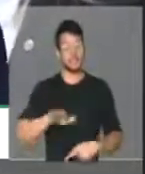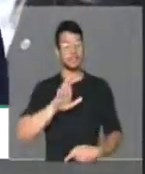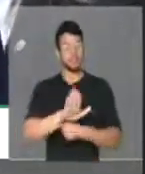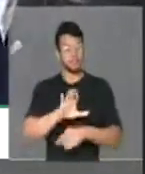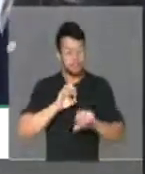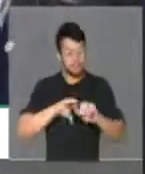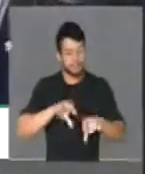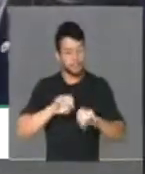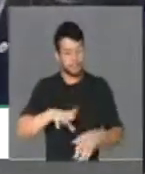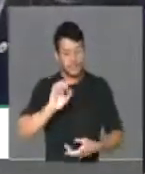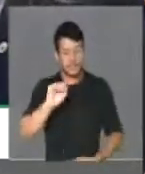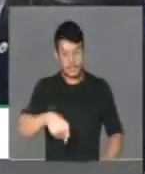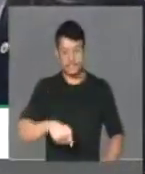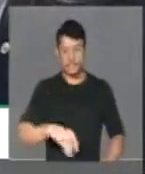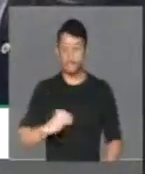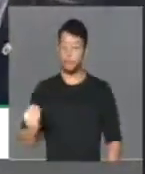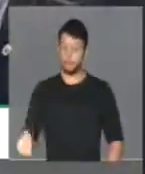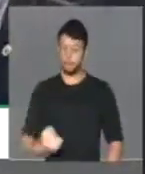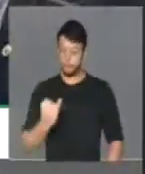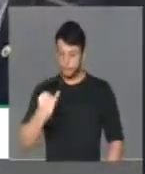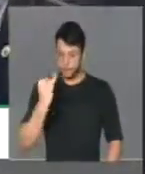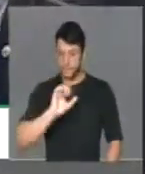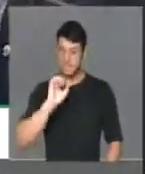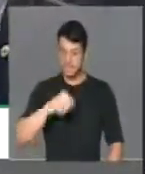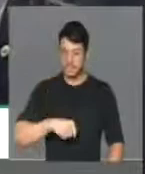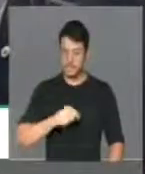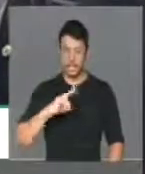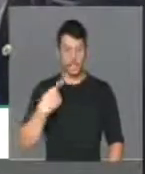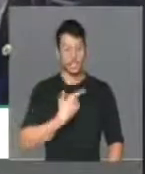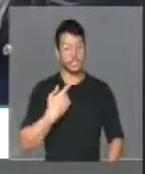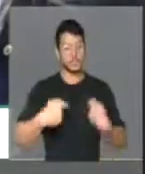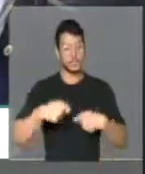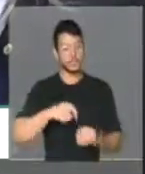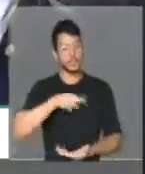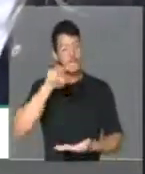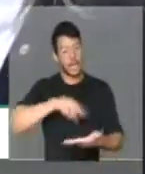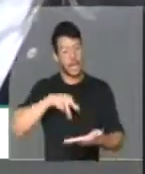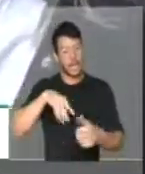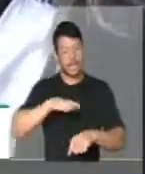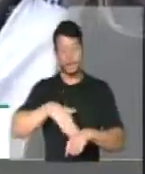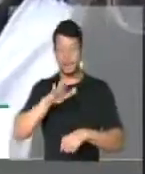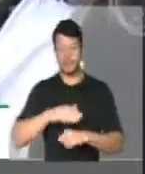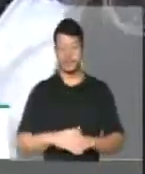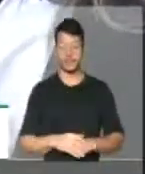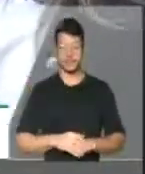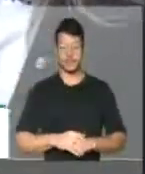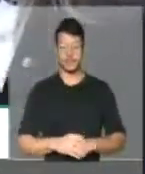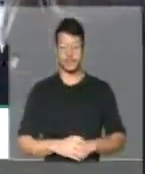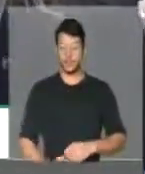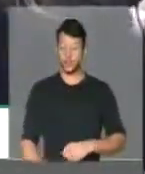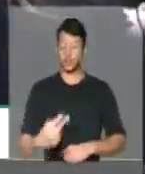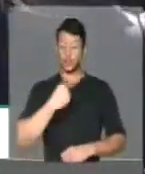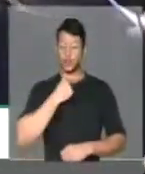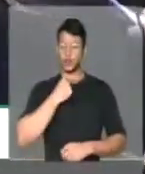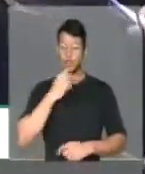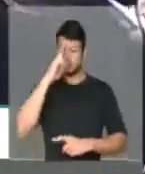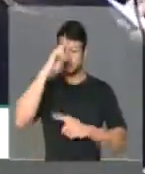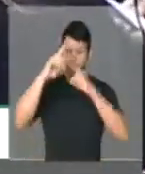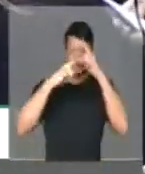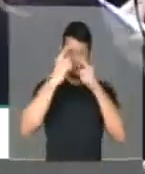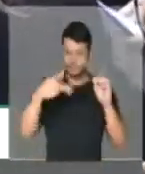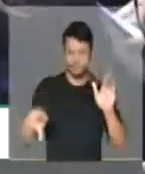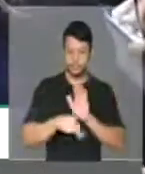nosso país. É importante isso. Vamos ler, vamos fazer uma leitura. Não pode ser tão ideológica do ponto